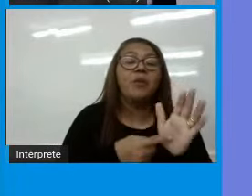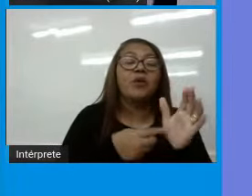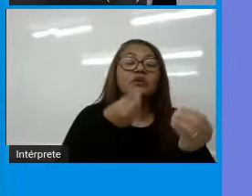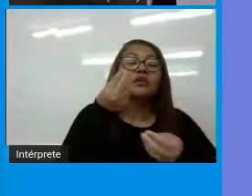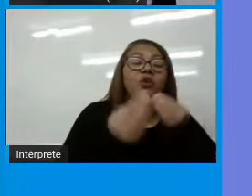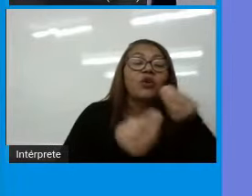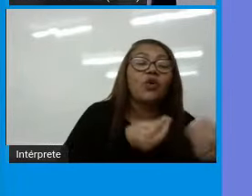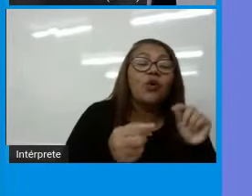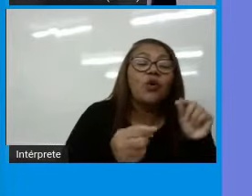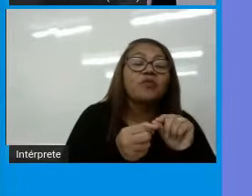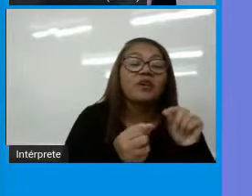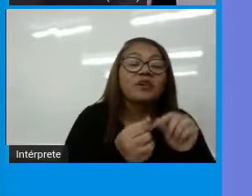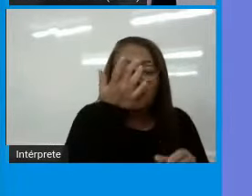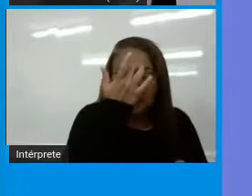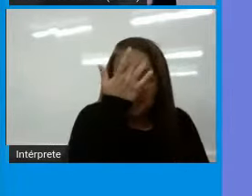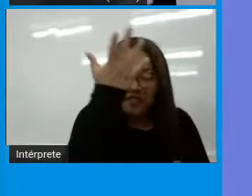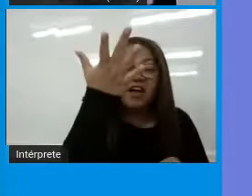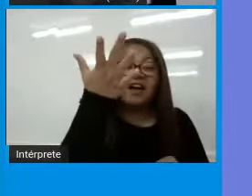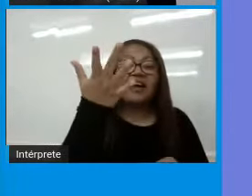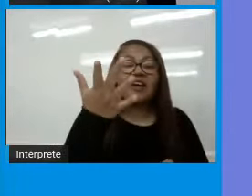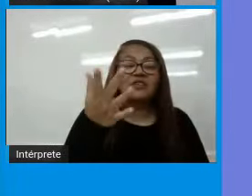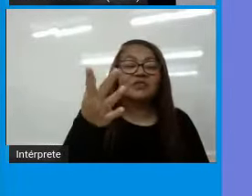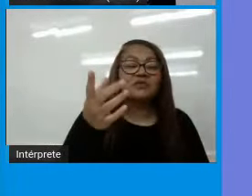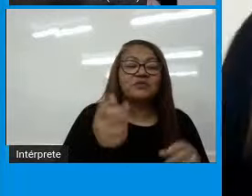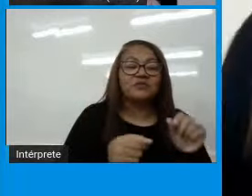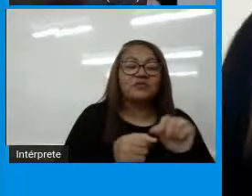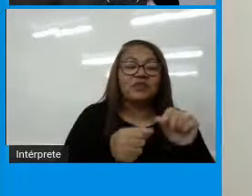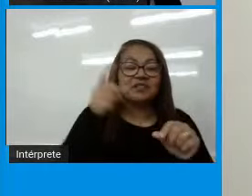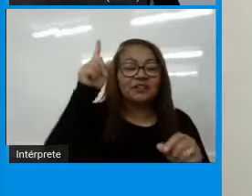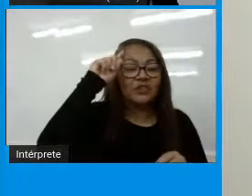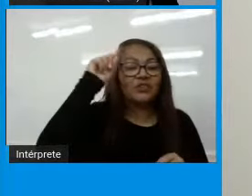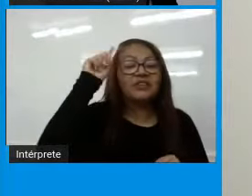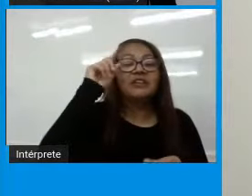gente incorporar no nosso dia a dia. Vamos lá.